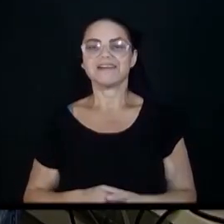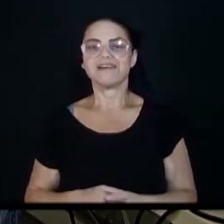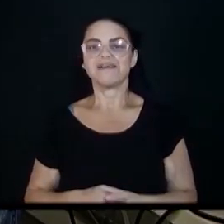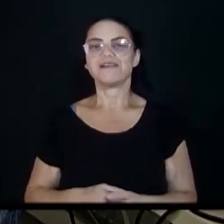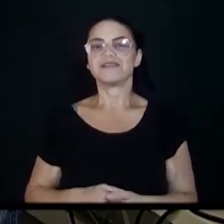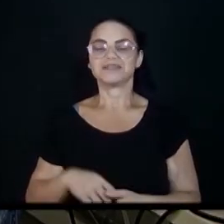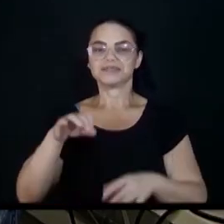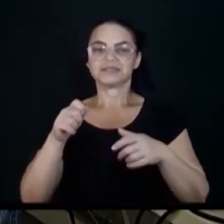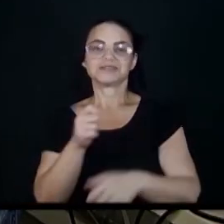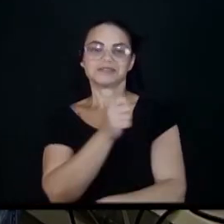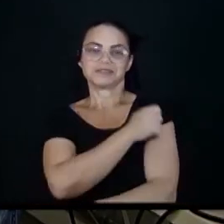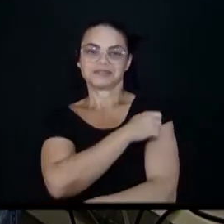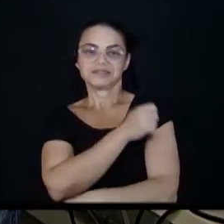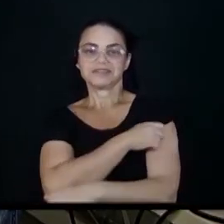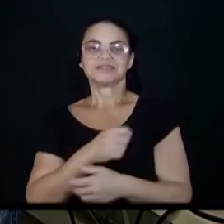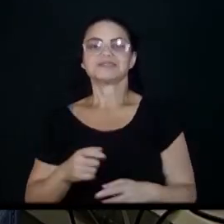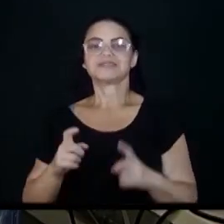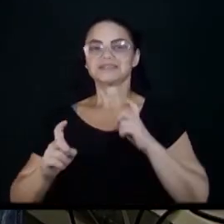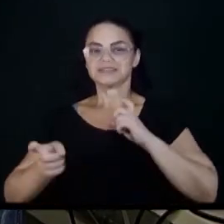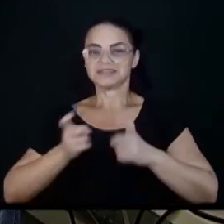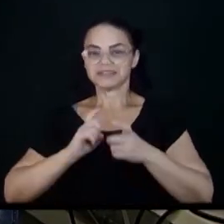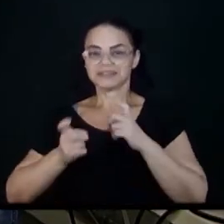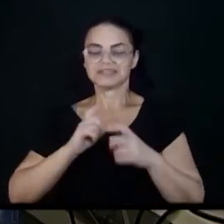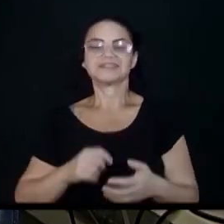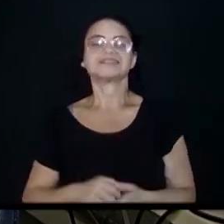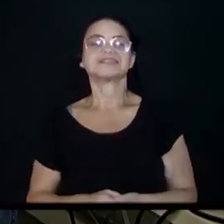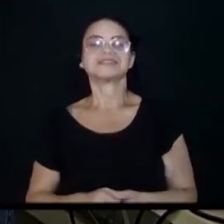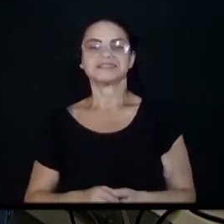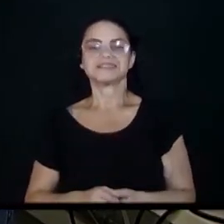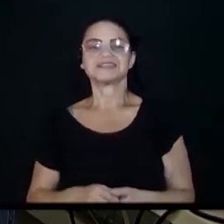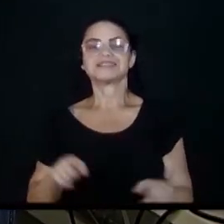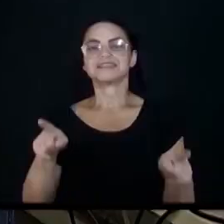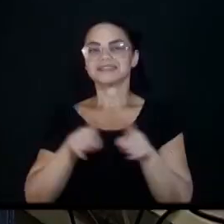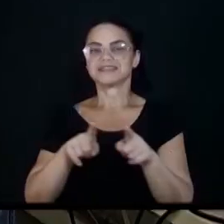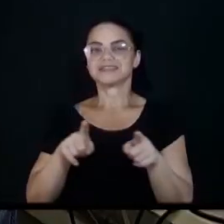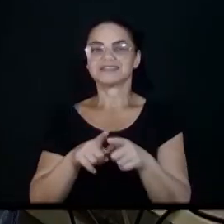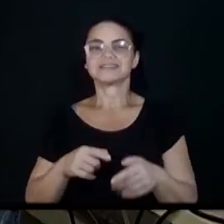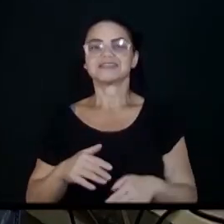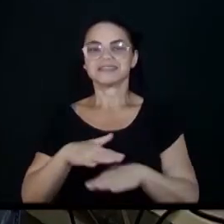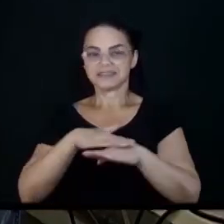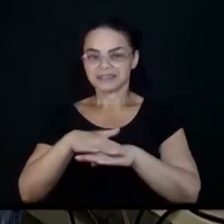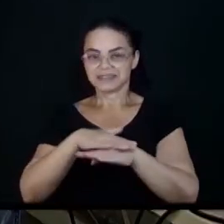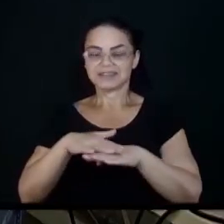todos reunidos e a gente também conversou com o professor